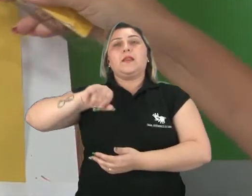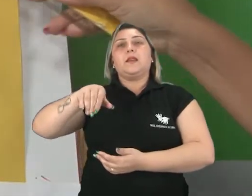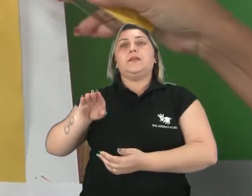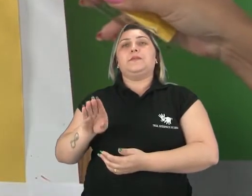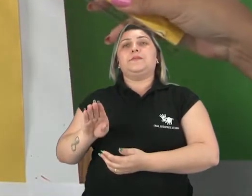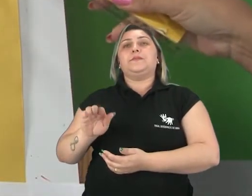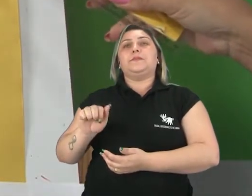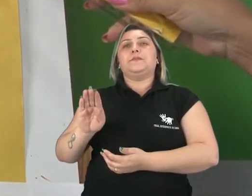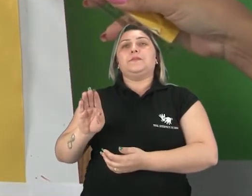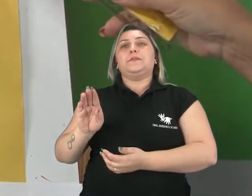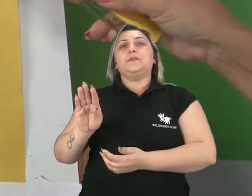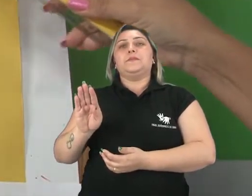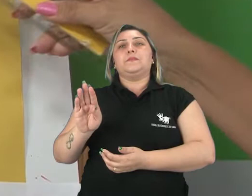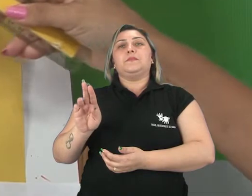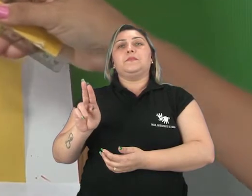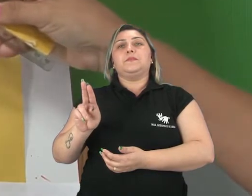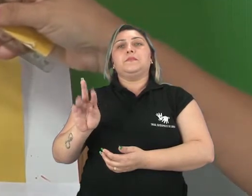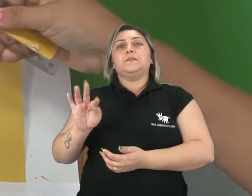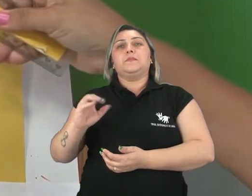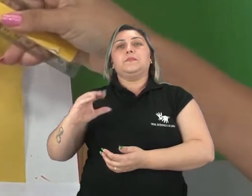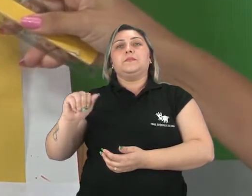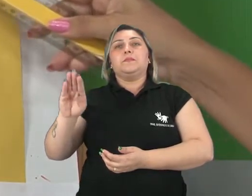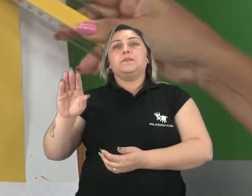a jabuticaba